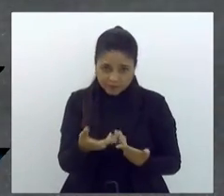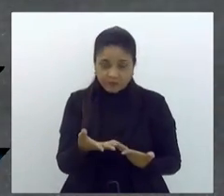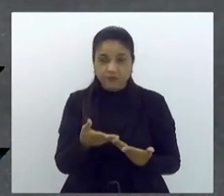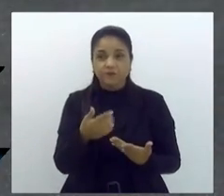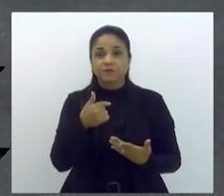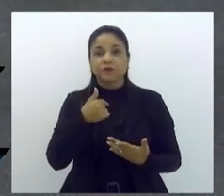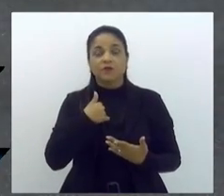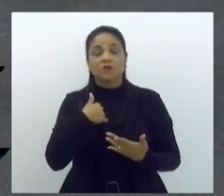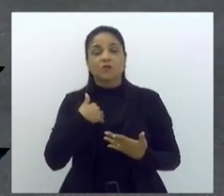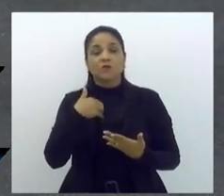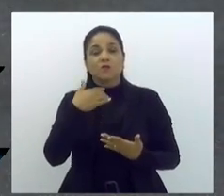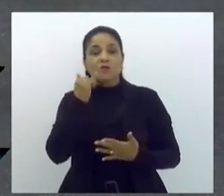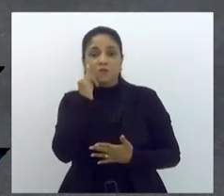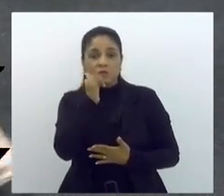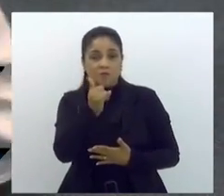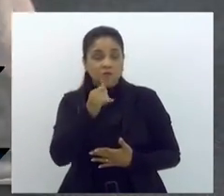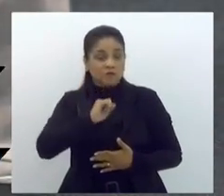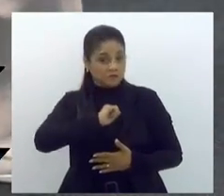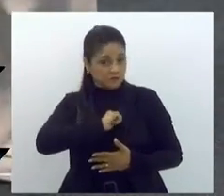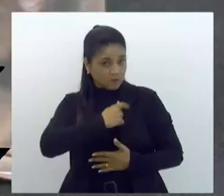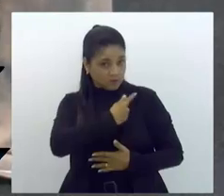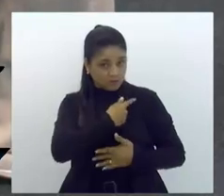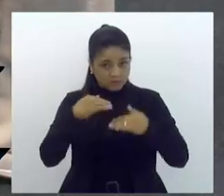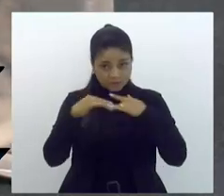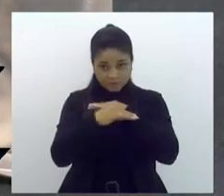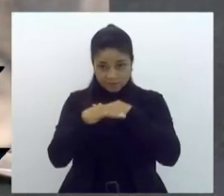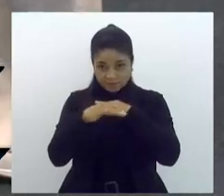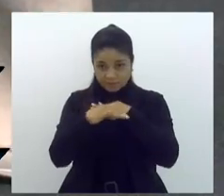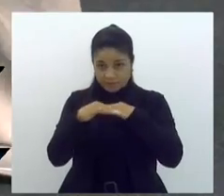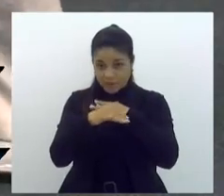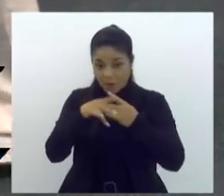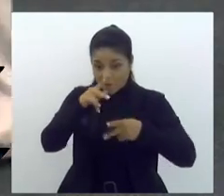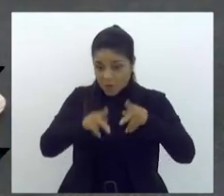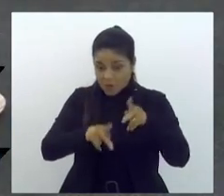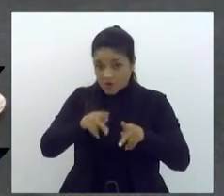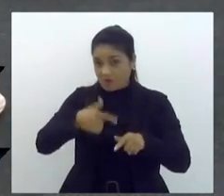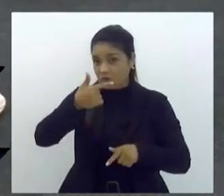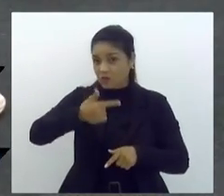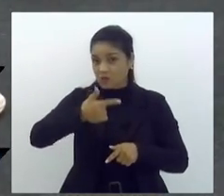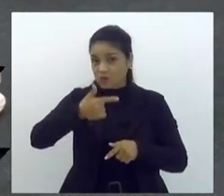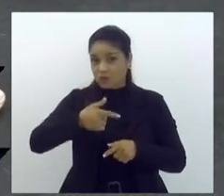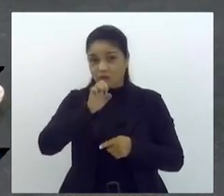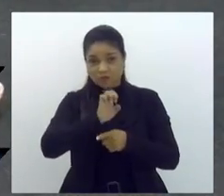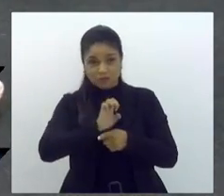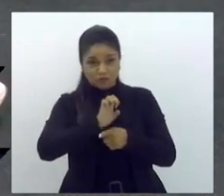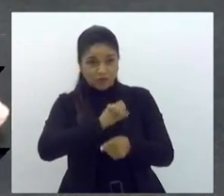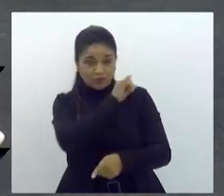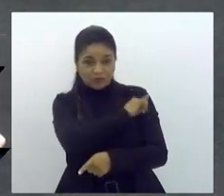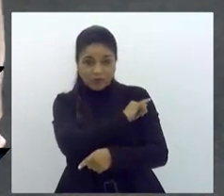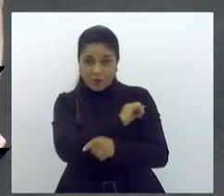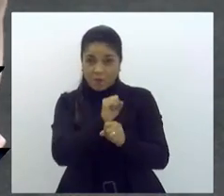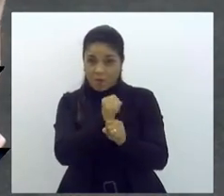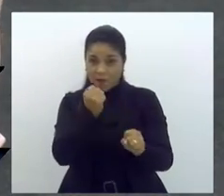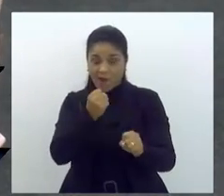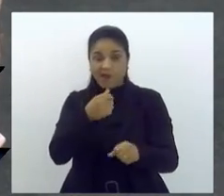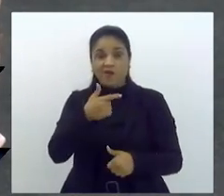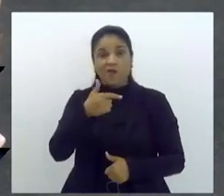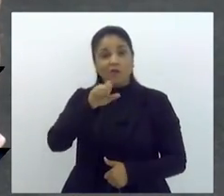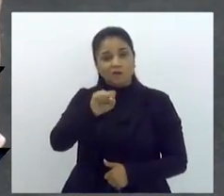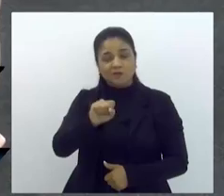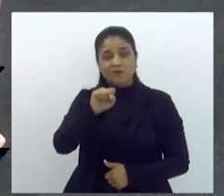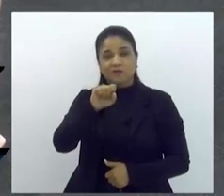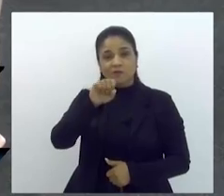queria só falar que São Gonçalo é a segunda maior população do estado do Rio tem 897 mil pessoas